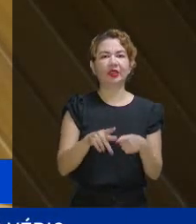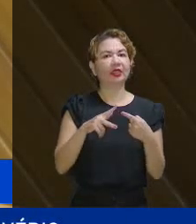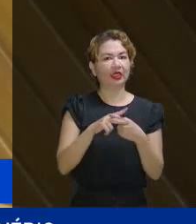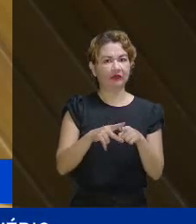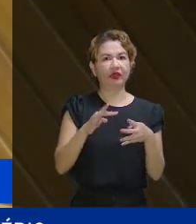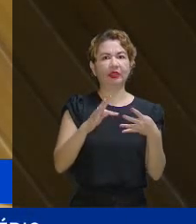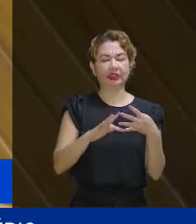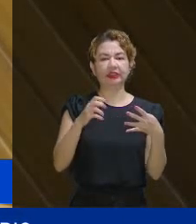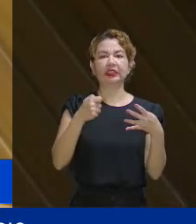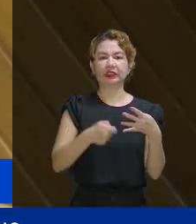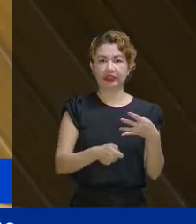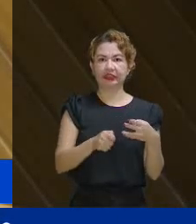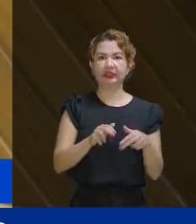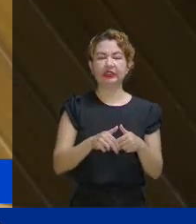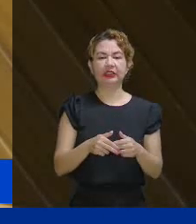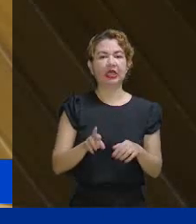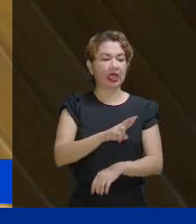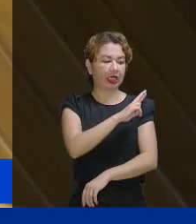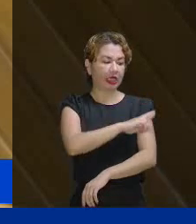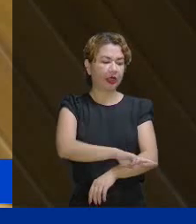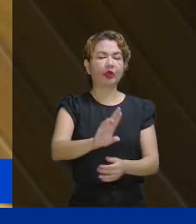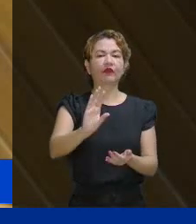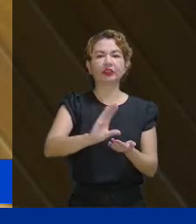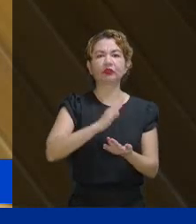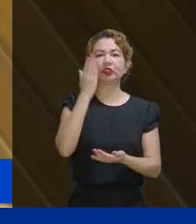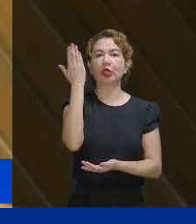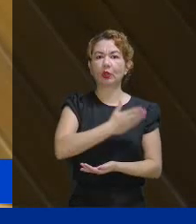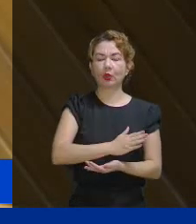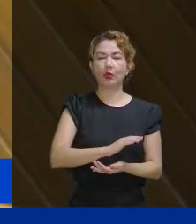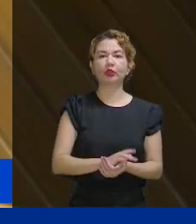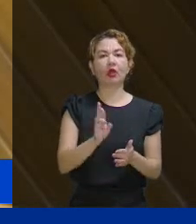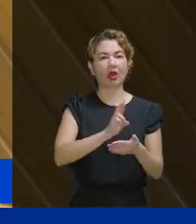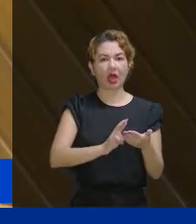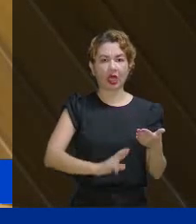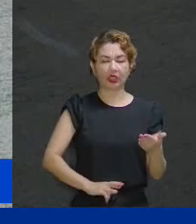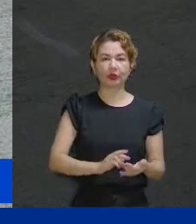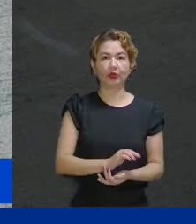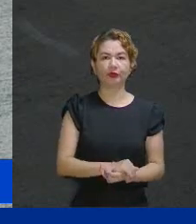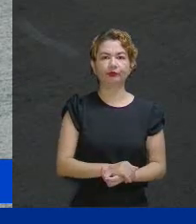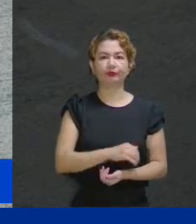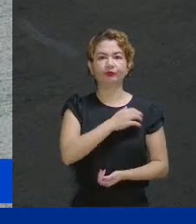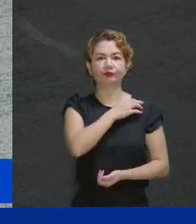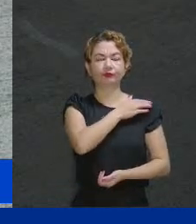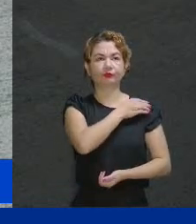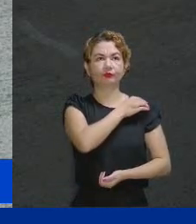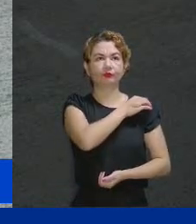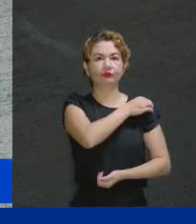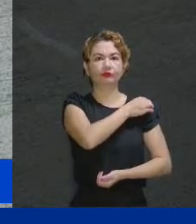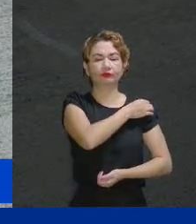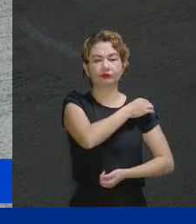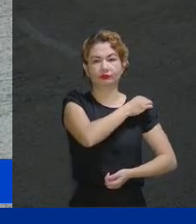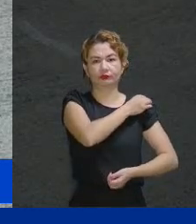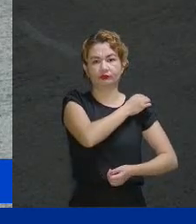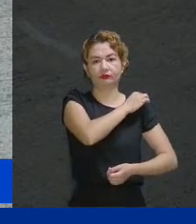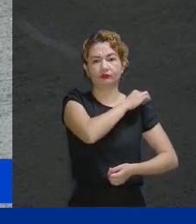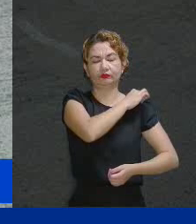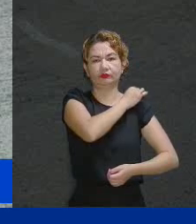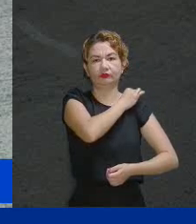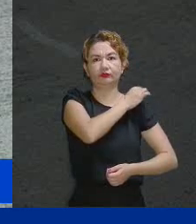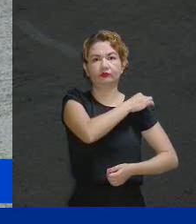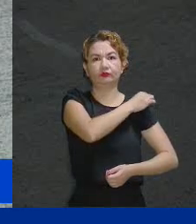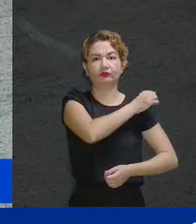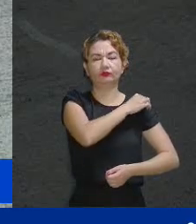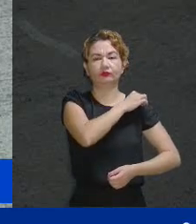reforma da sentença e pela desaprovação das contas. É o relatório, senhor presidente. Imagem ampla do plenário. Pedido